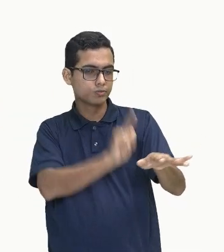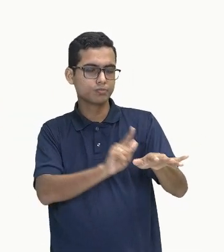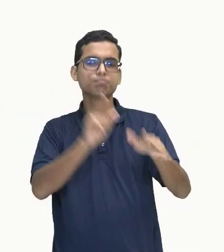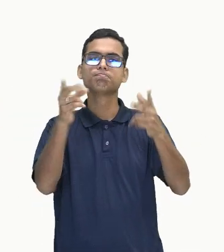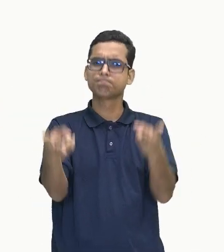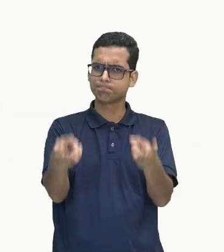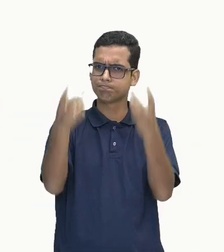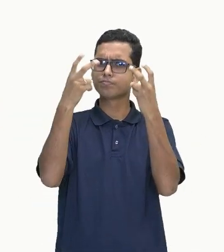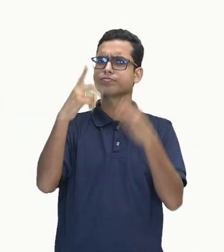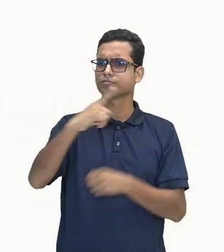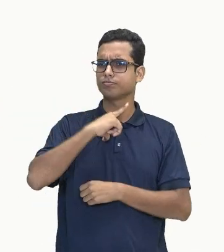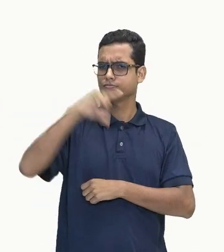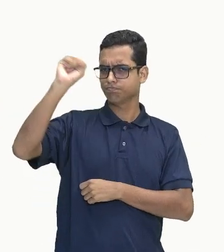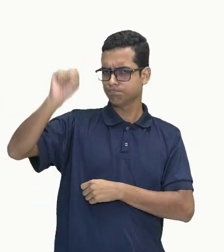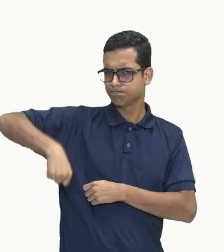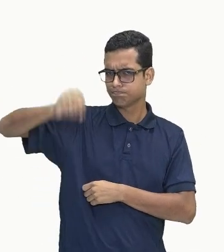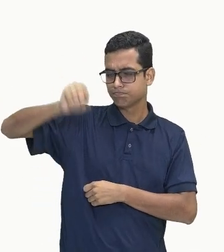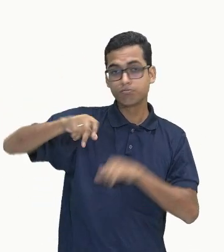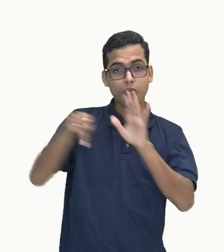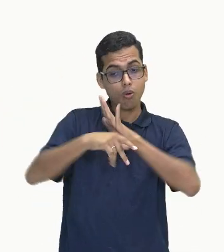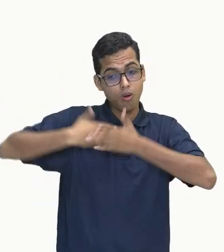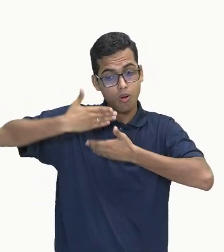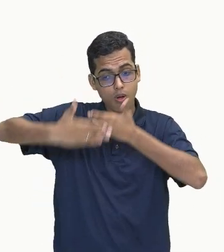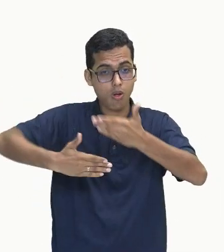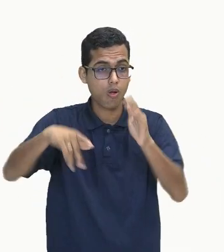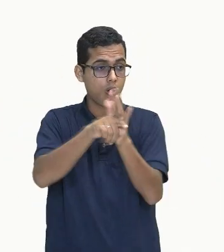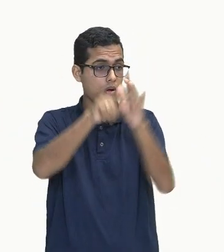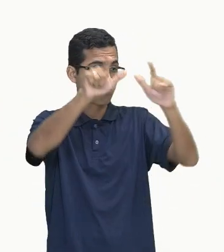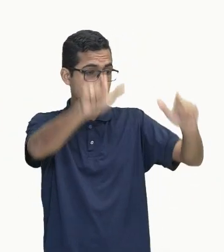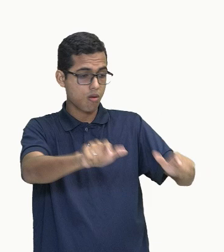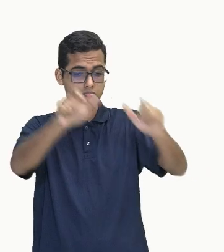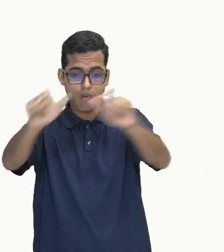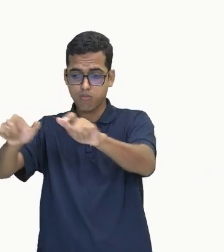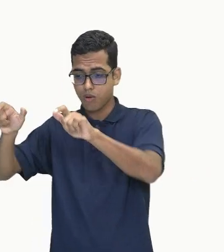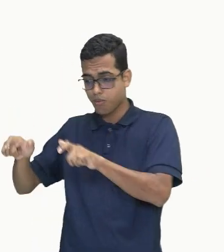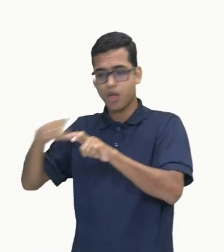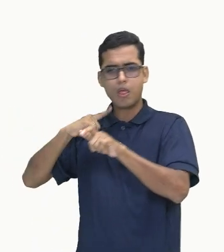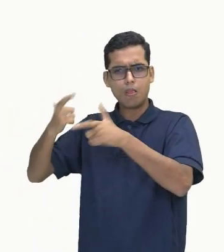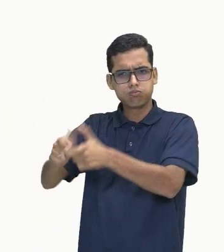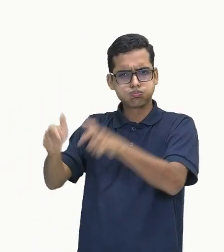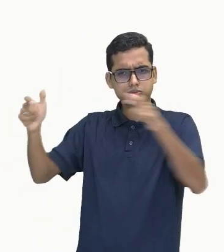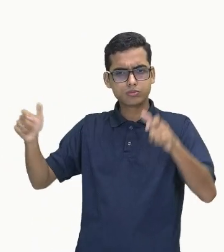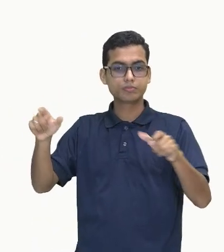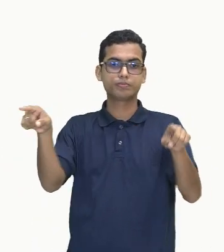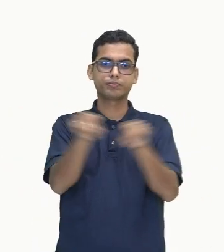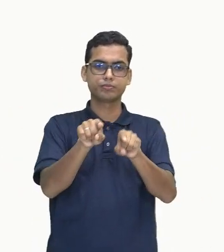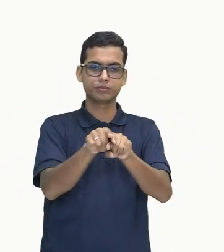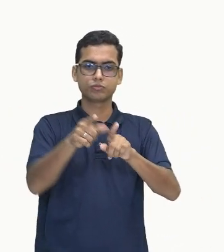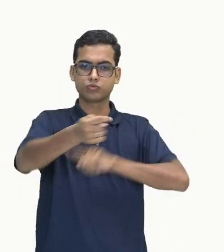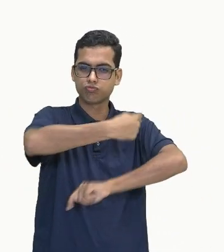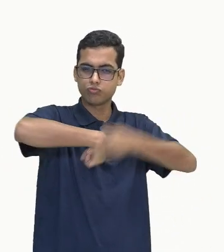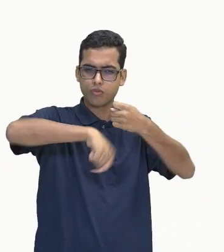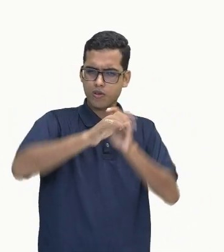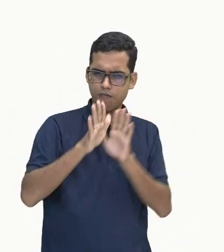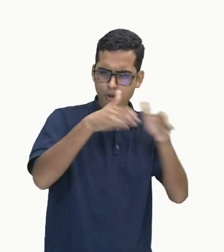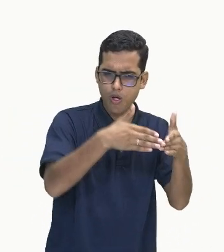crescimento, né, desse processo de expansão dessas cidades, o comércio voltado ali para